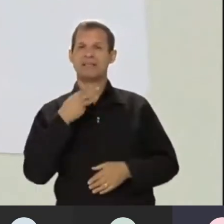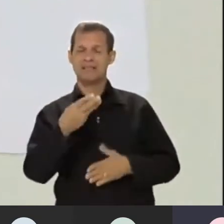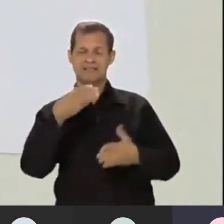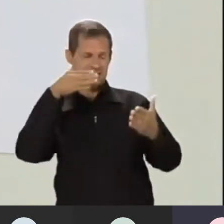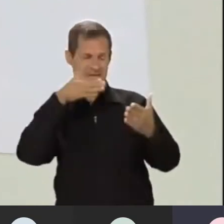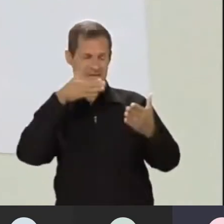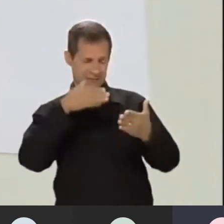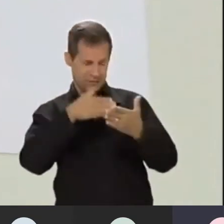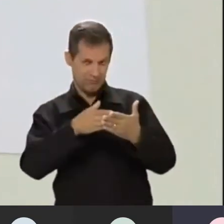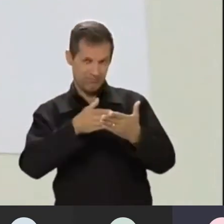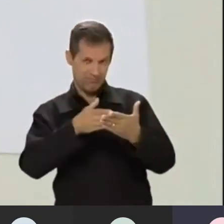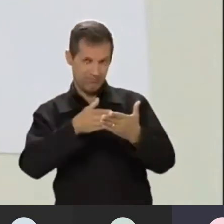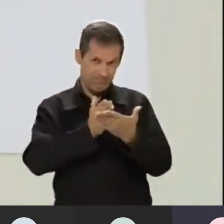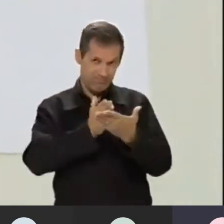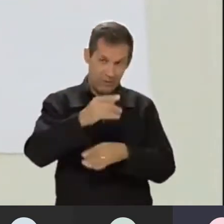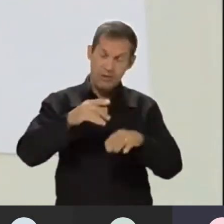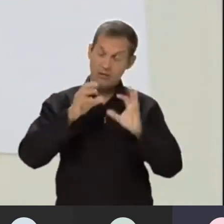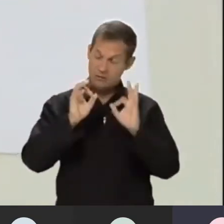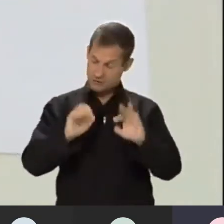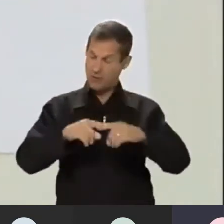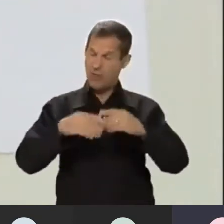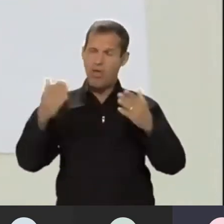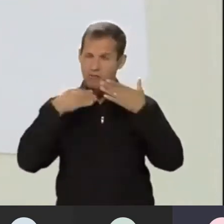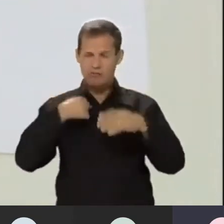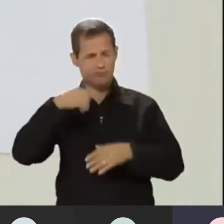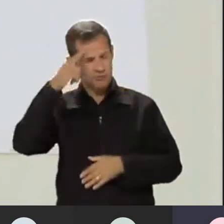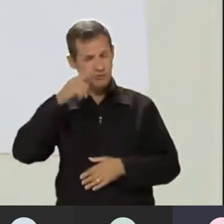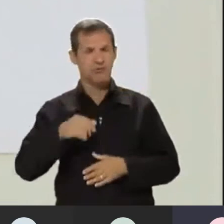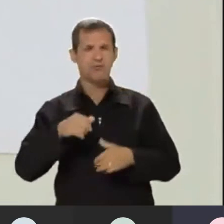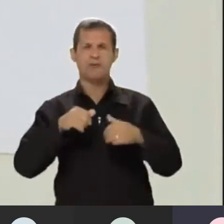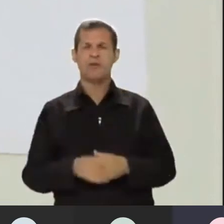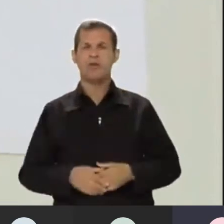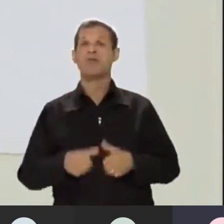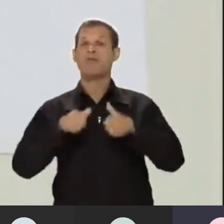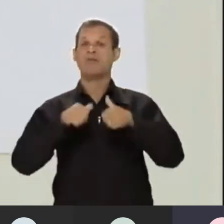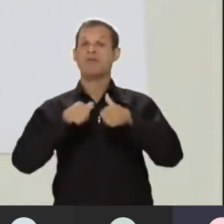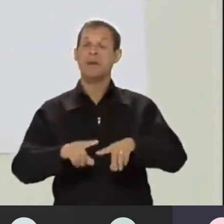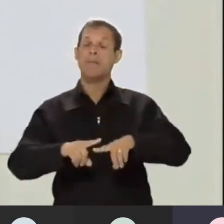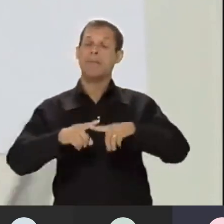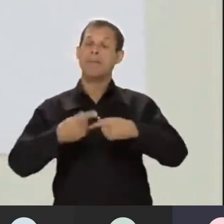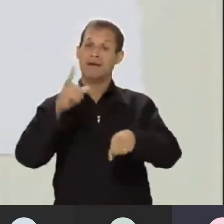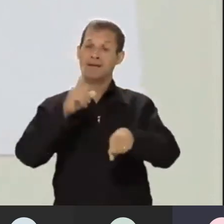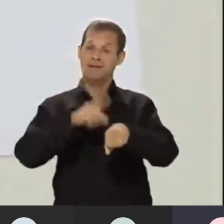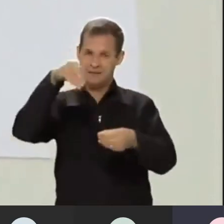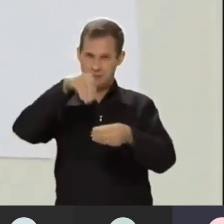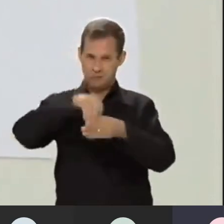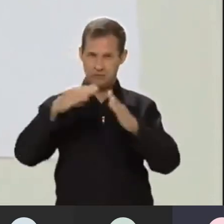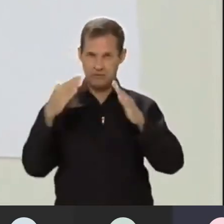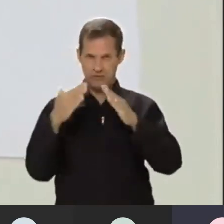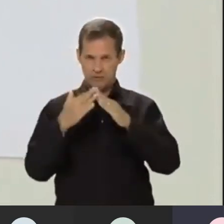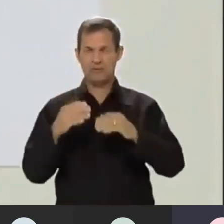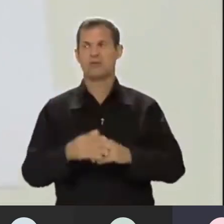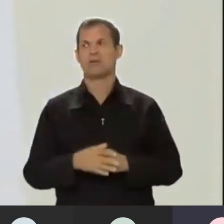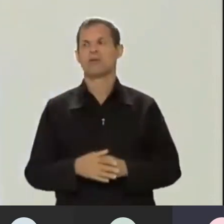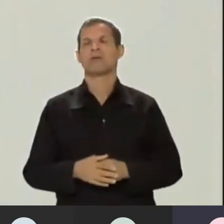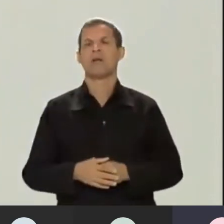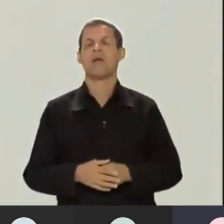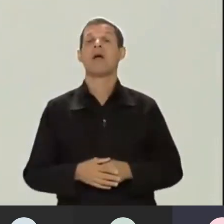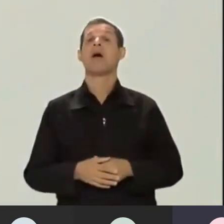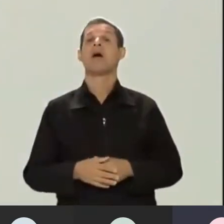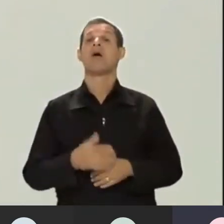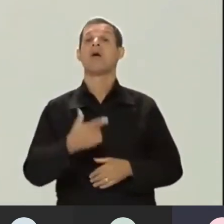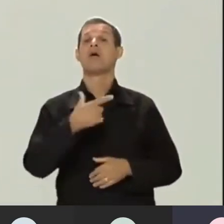ter 3 barreiras para passar. Então, consequentemente, esse calor que eu vou conseguir segurar ele aqui por mais tempo, tá?